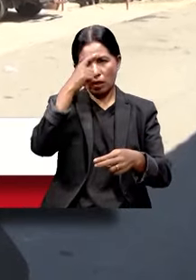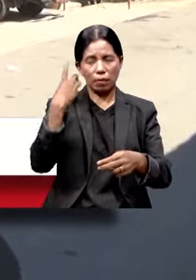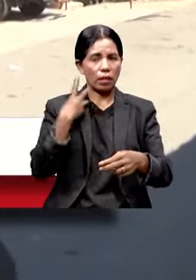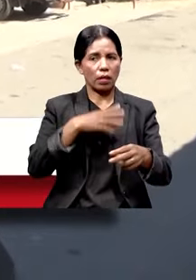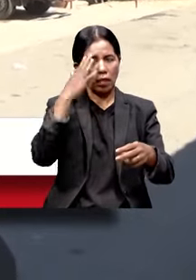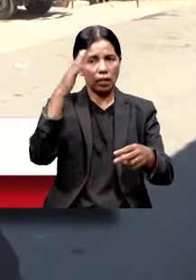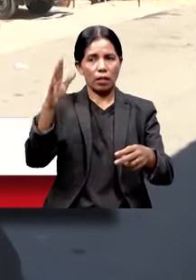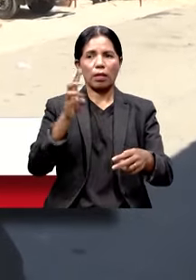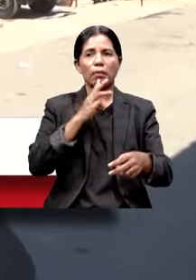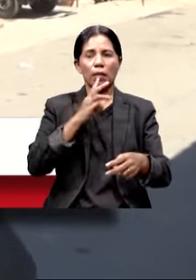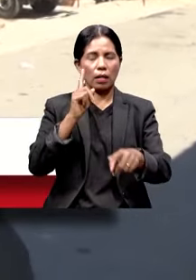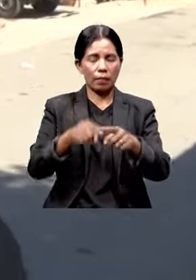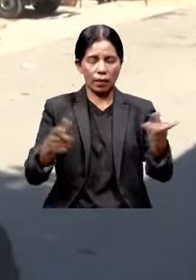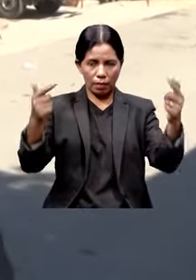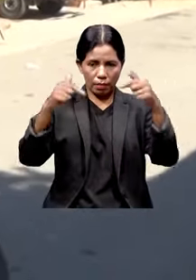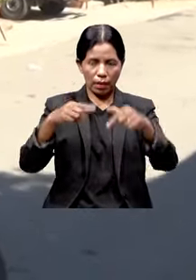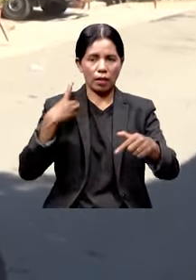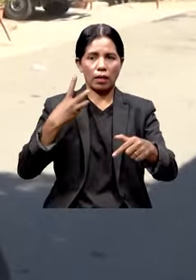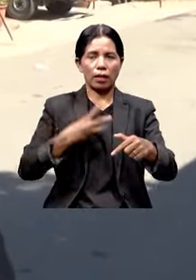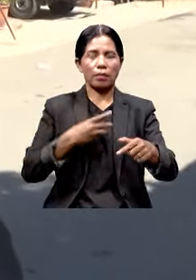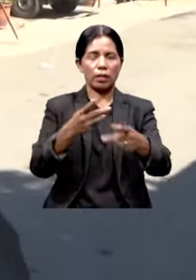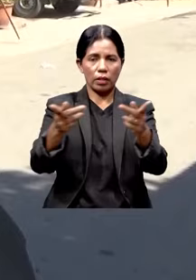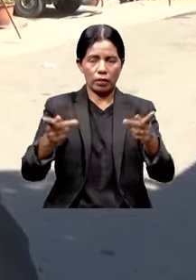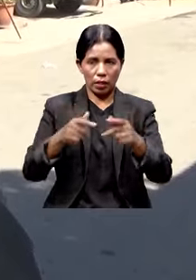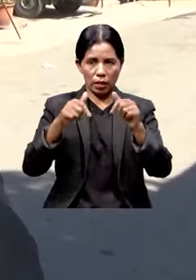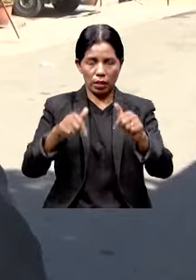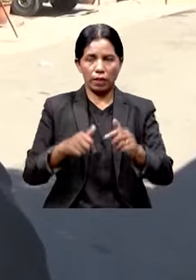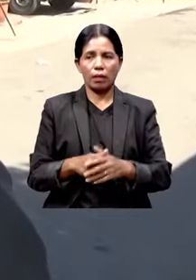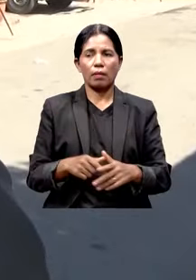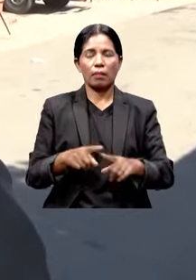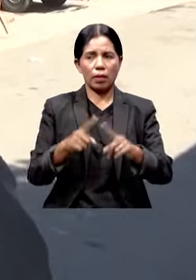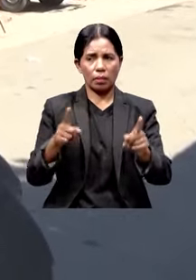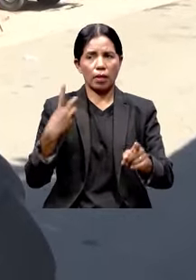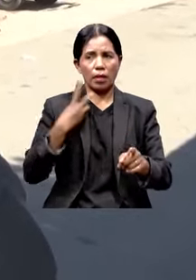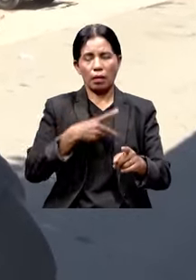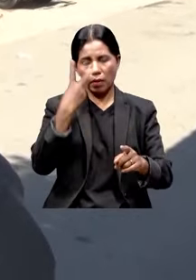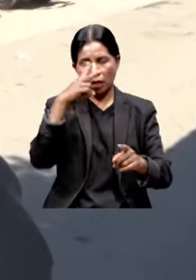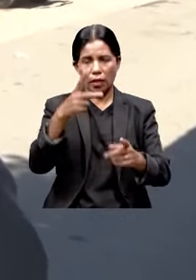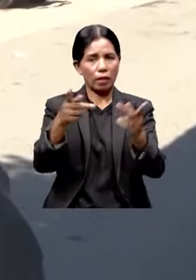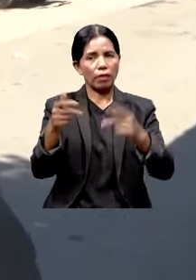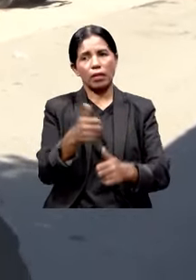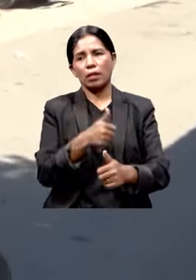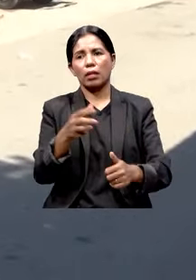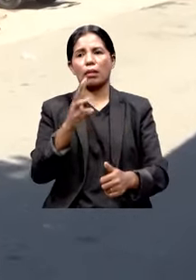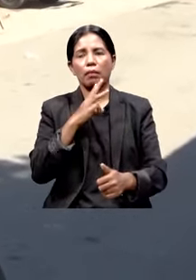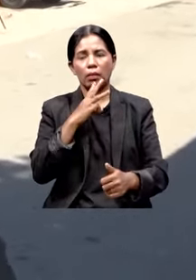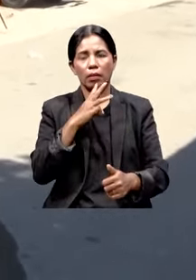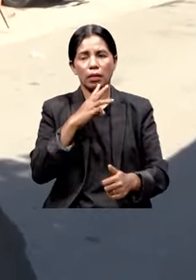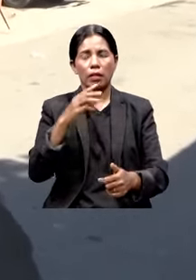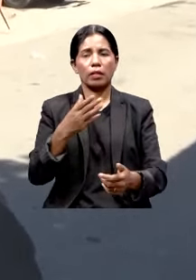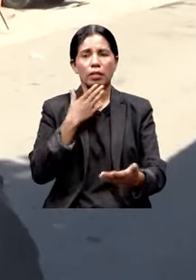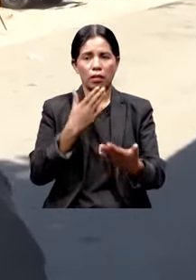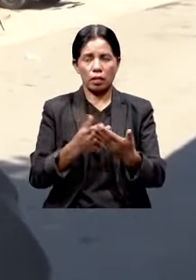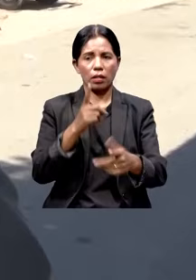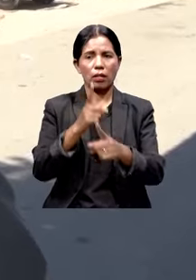razon sada ma bela bela mai amnya bairo o mai be ami hare ia fatin seluk ne be stabilela